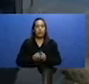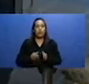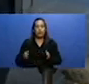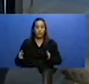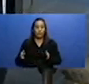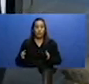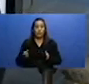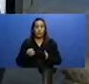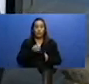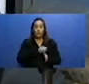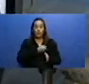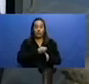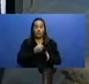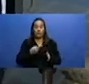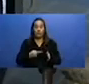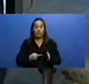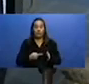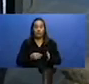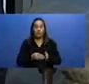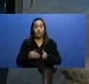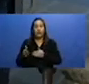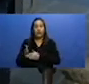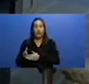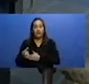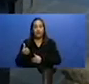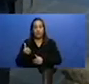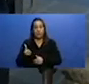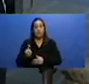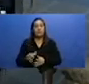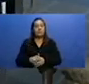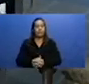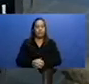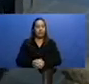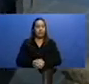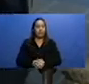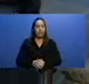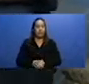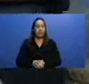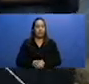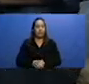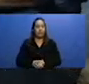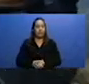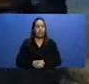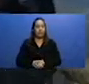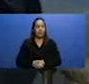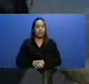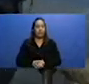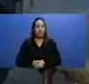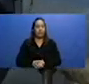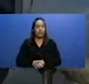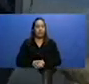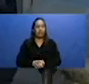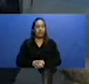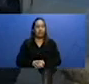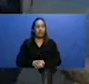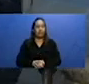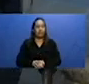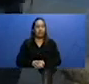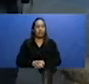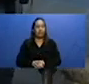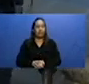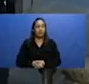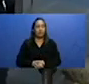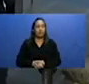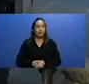6. Então, essa aqui, ó, a resposta é essa, certo? Com C, tá bom? Tem